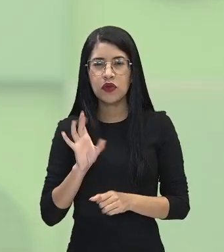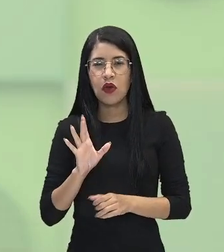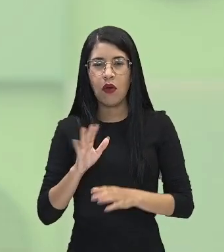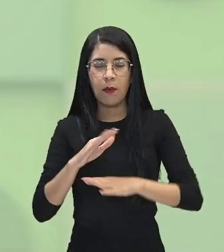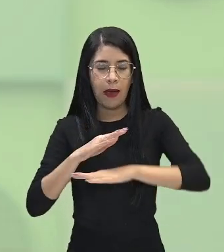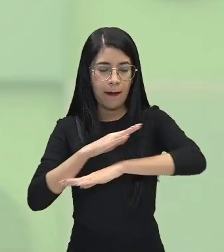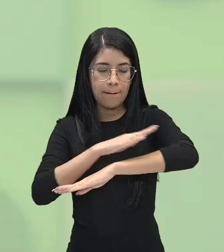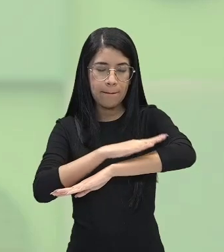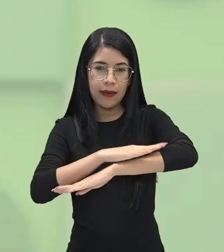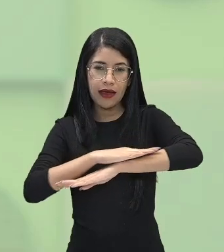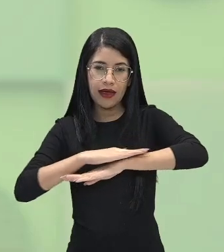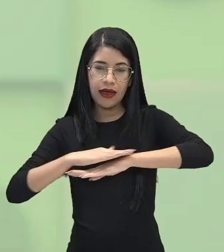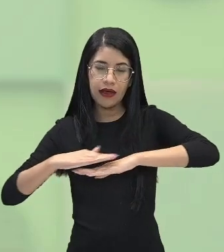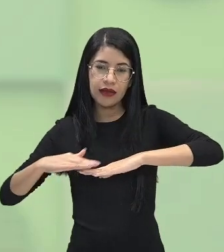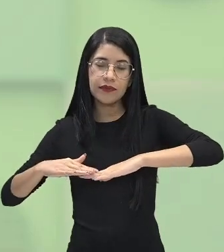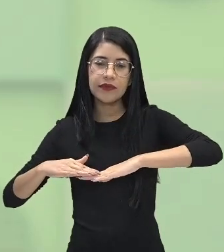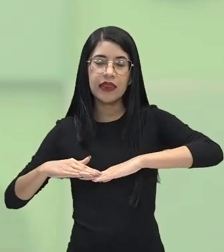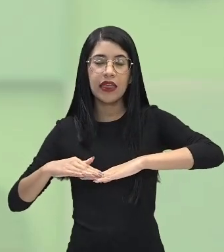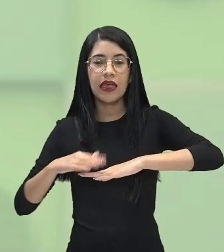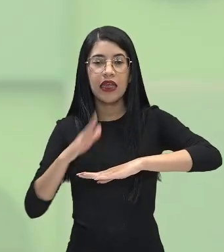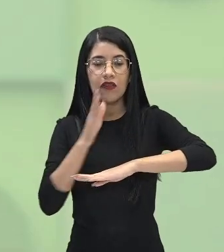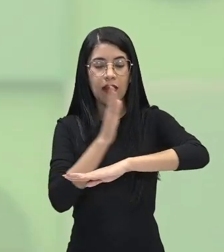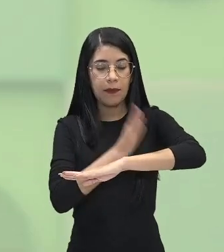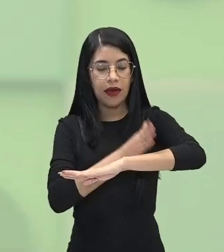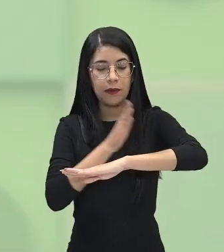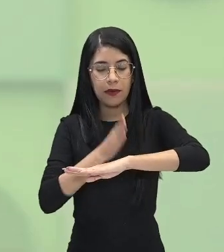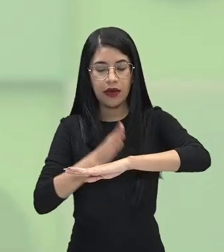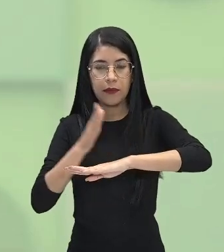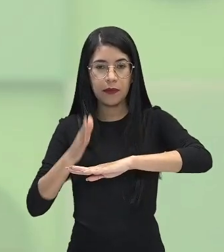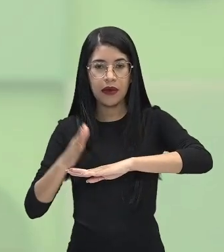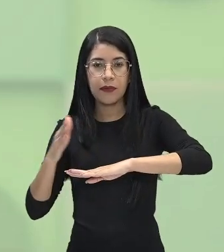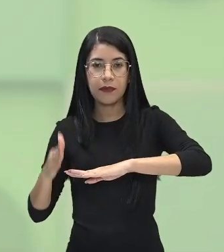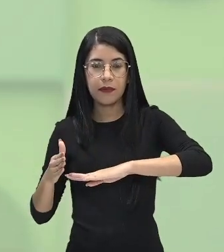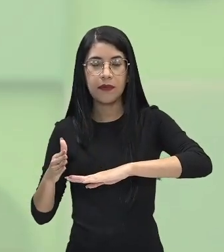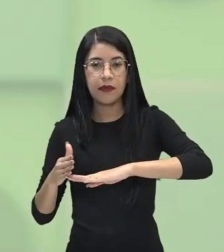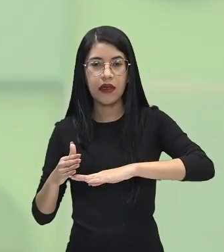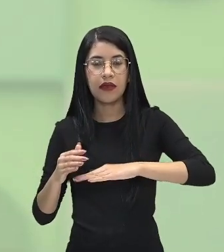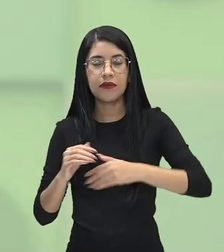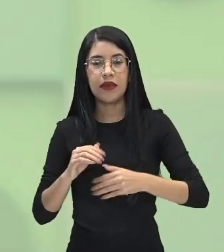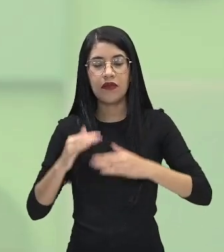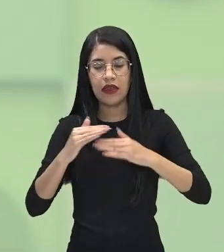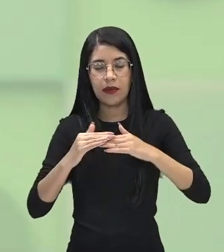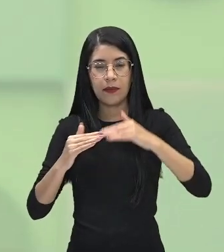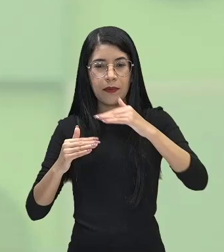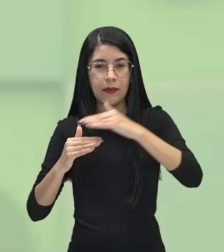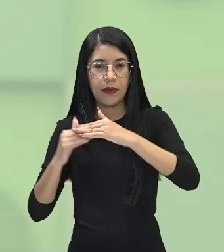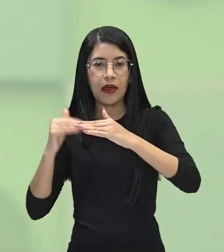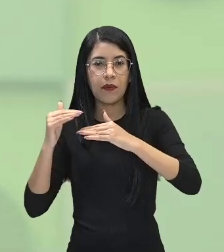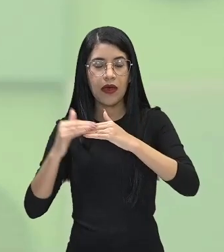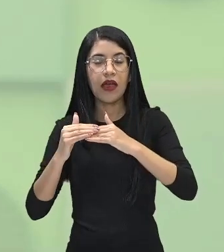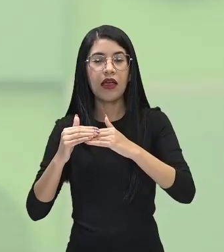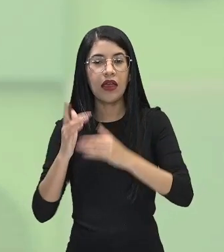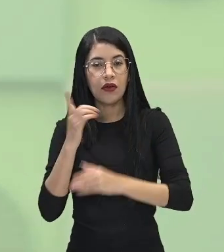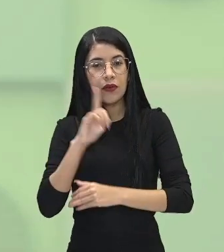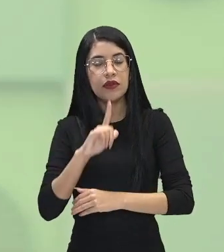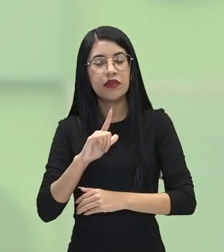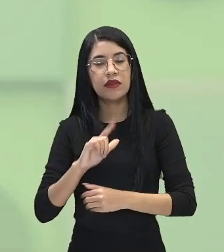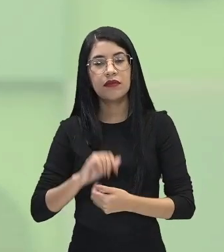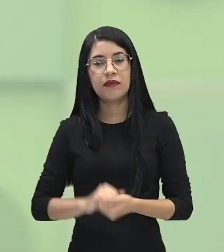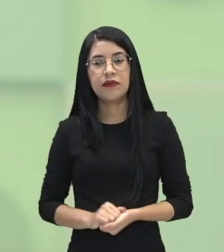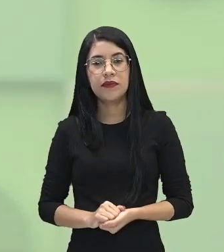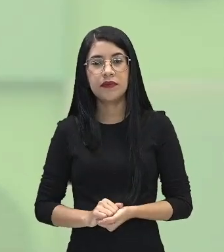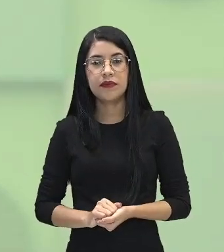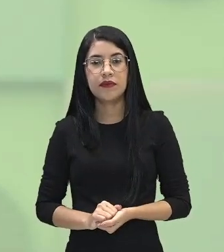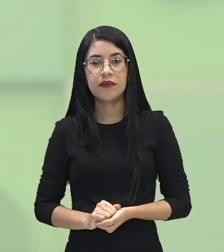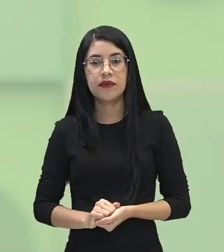rampa muito grande, eles dividem aí em vários pedaços, né? Intercalando até chegar ao nível que se deseja.